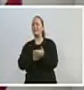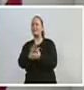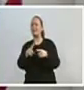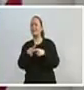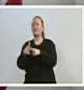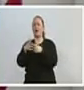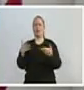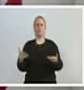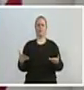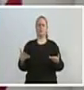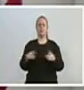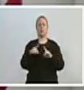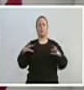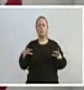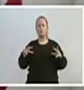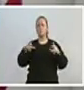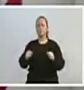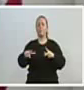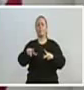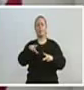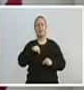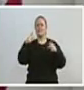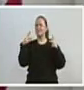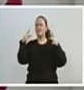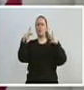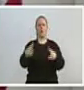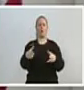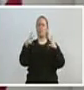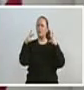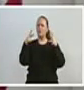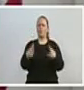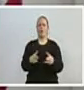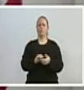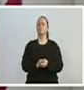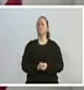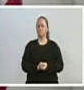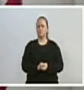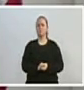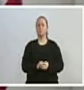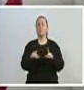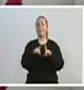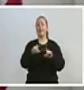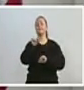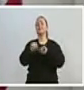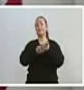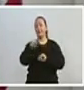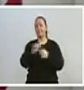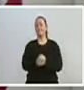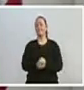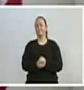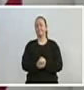Blumenau. Todos merecem o tratamento isonômico. E aí se valem de uma orientação do atrapalhado, uma